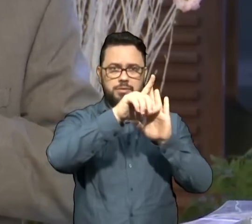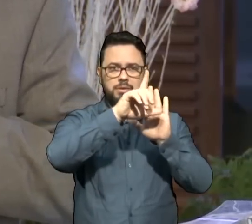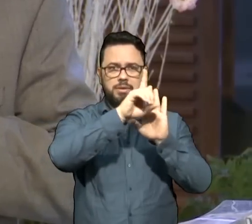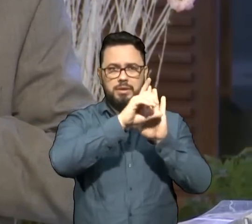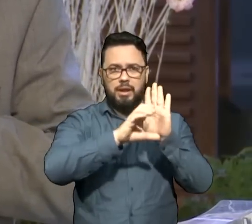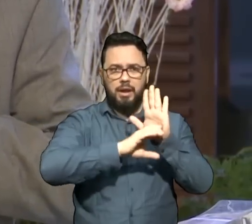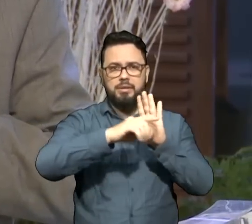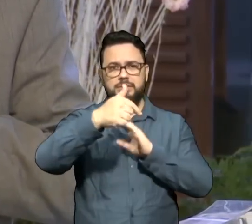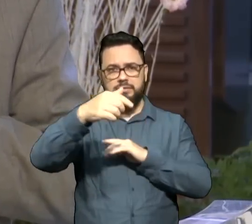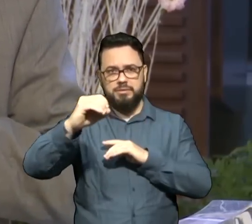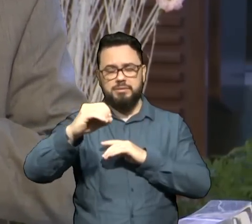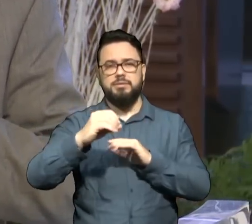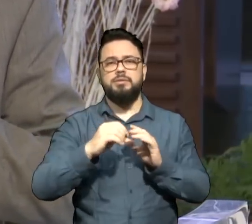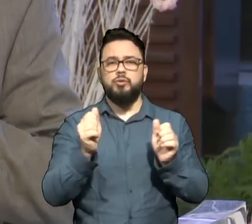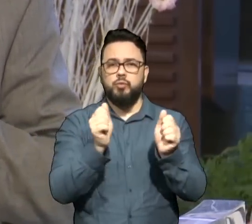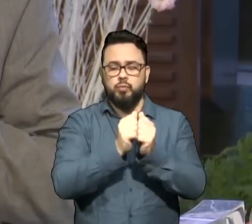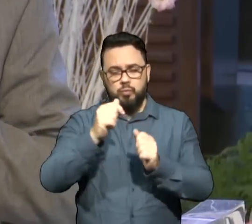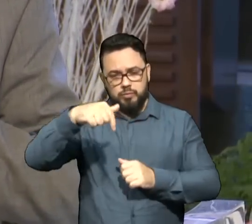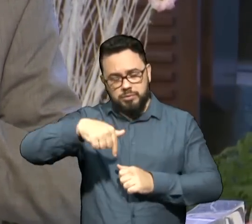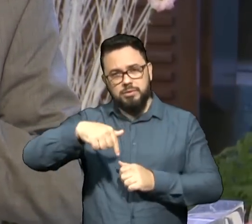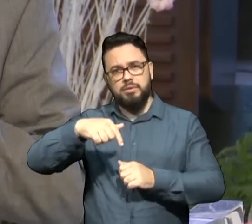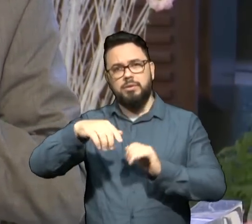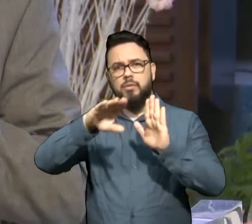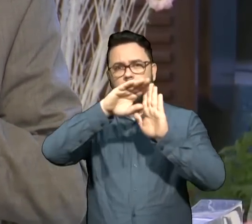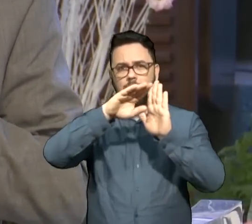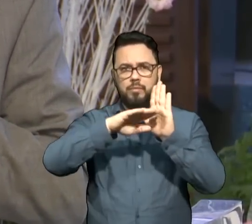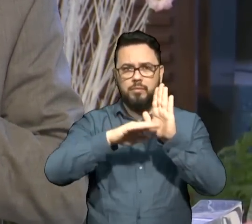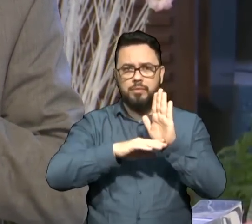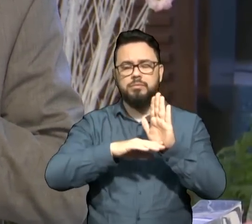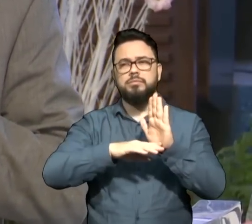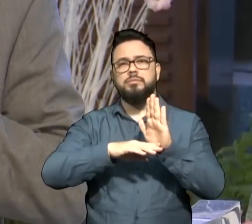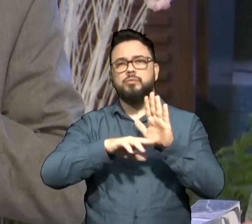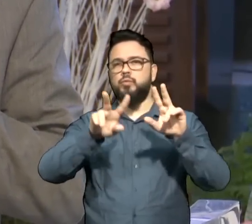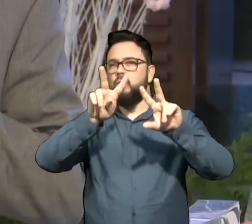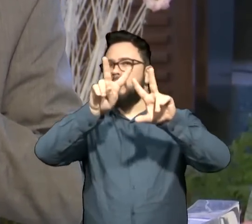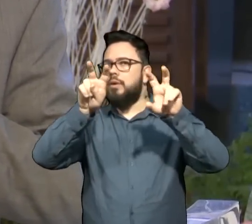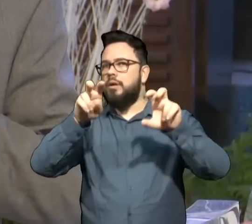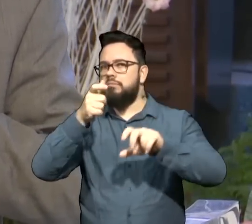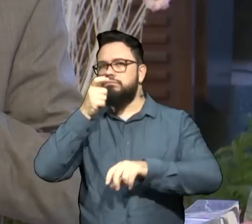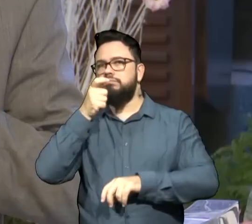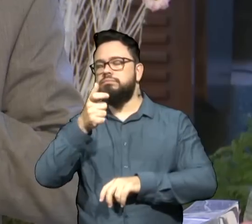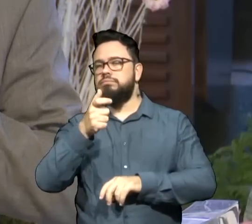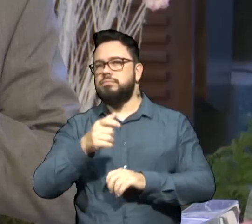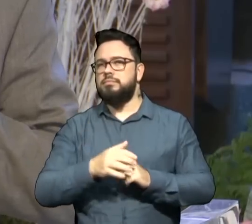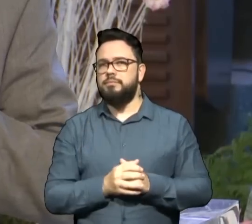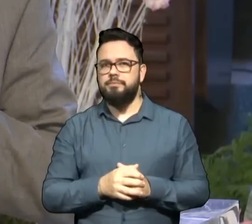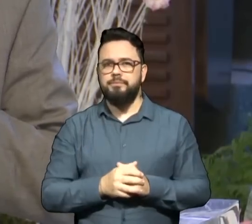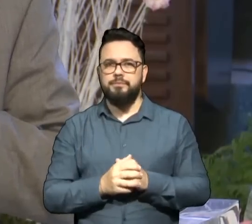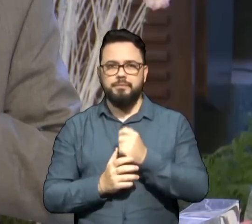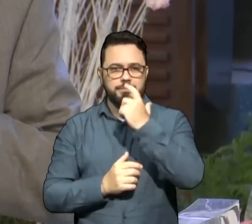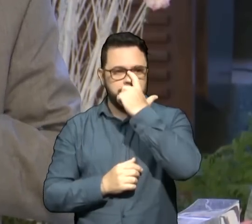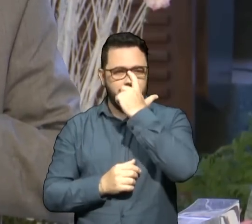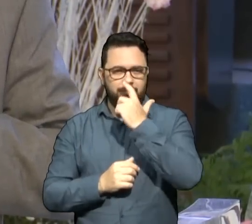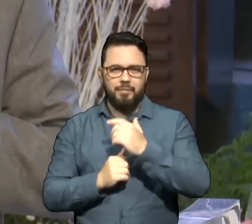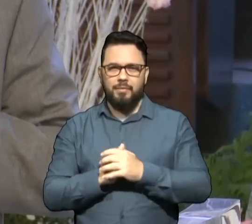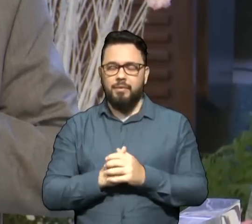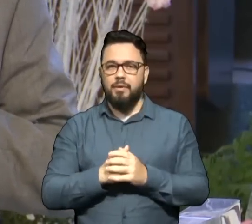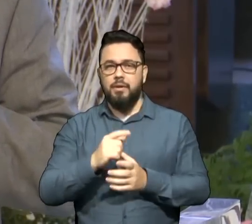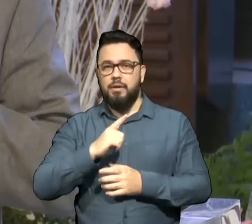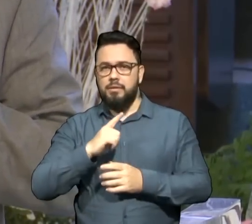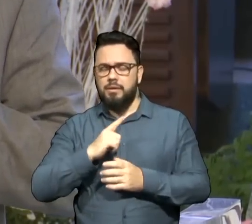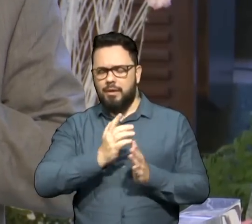conosco aqui numa mega programação da igreja com um título realmente interessante será uma maratona